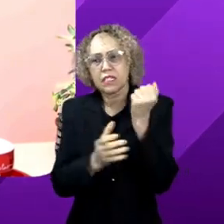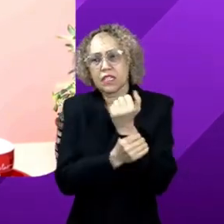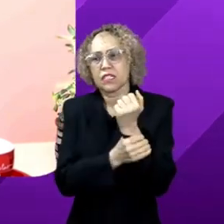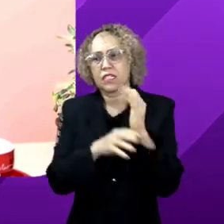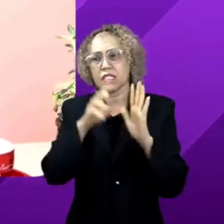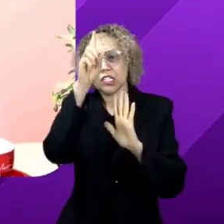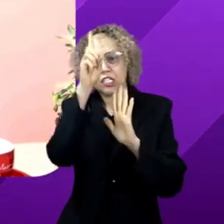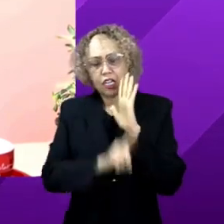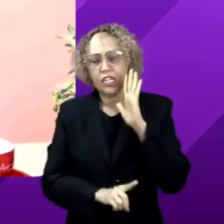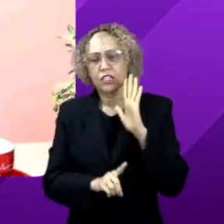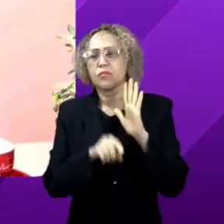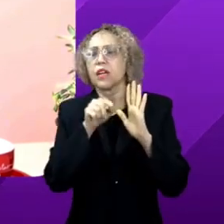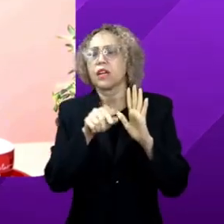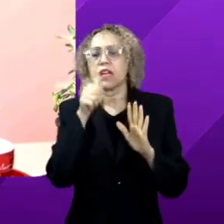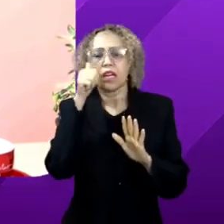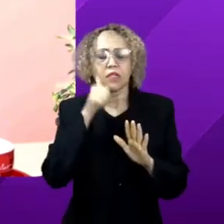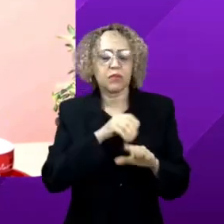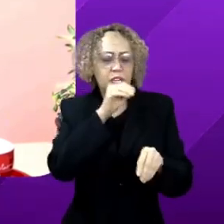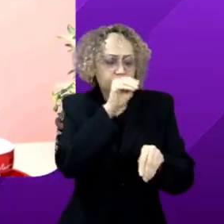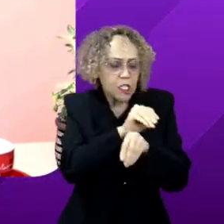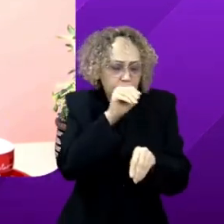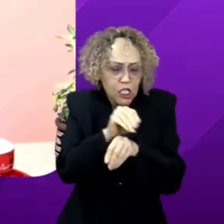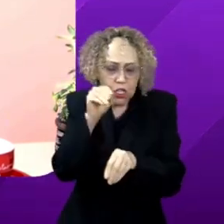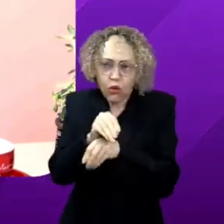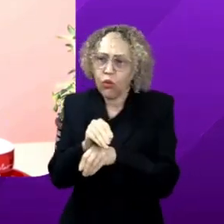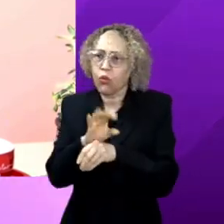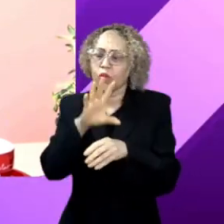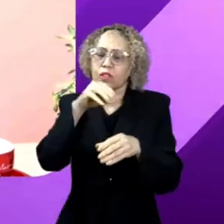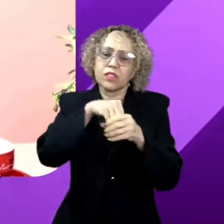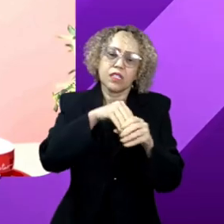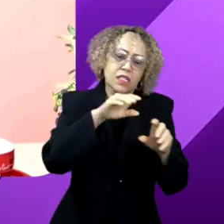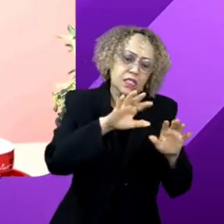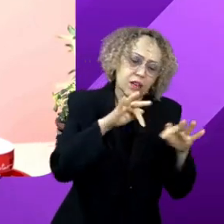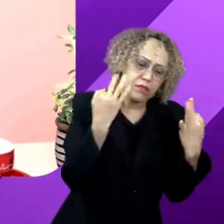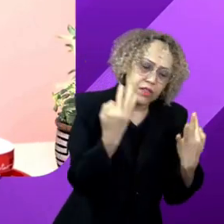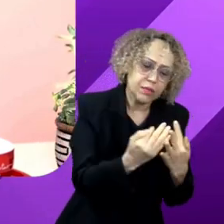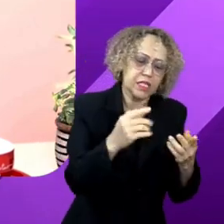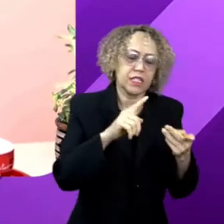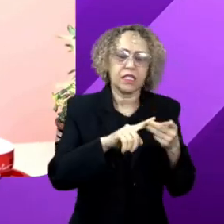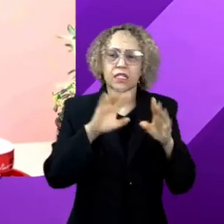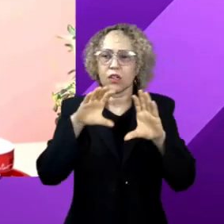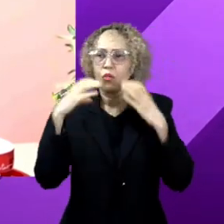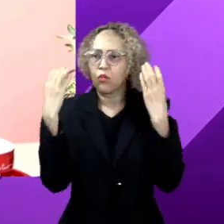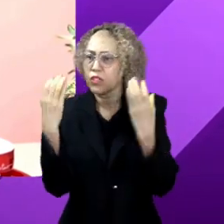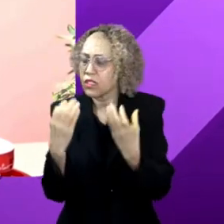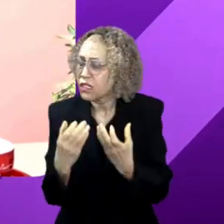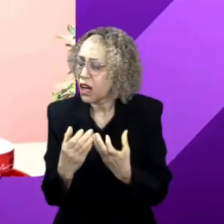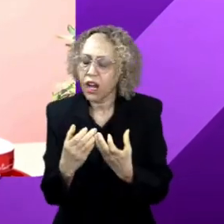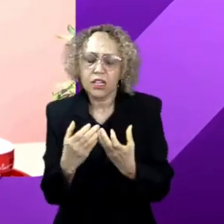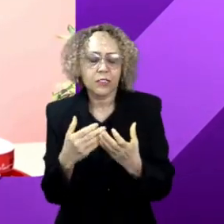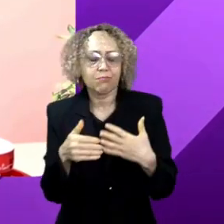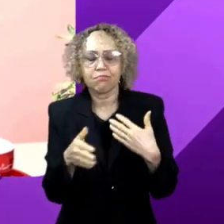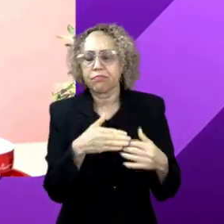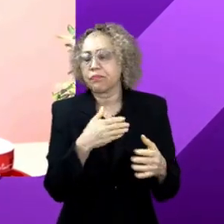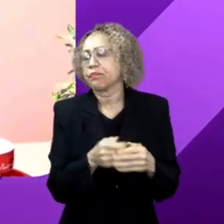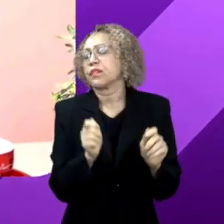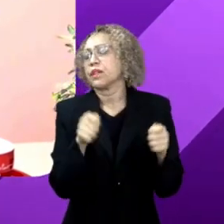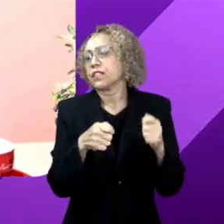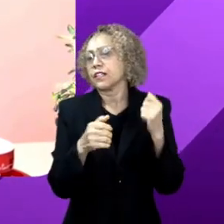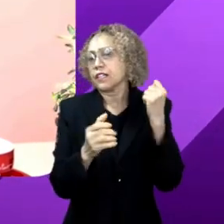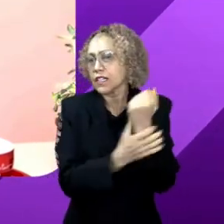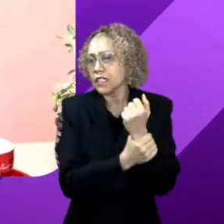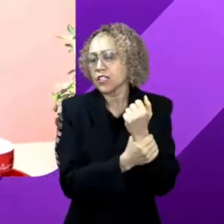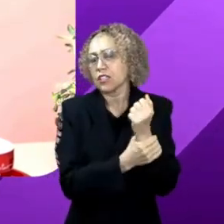executa o trabalho do cuidado, seja na sua família, na sua comunidade, e essa deve ser uma pauta que